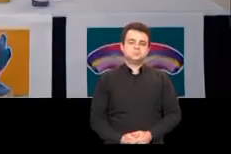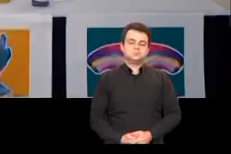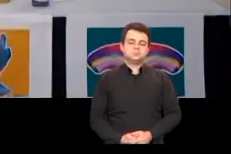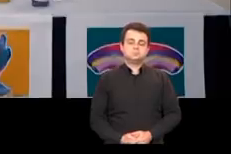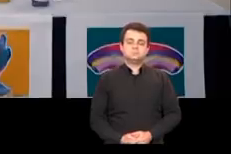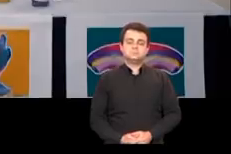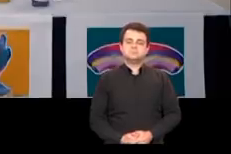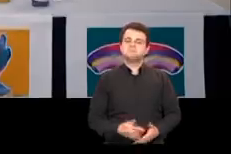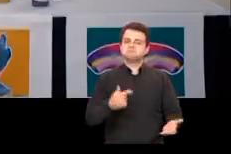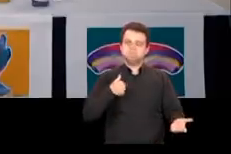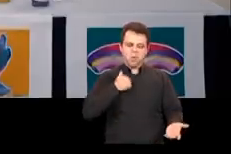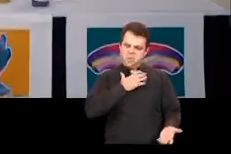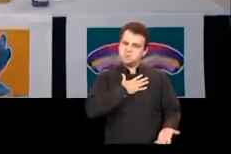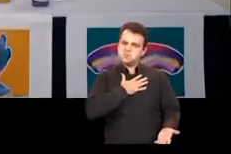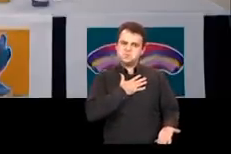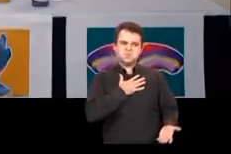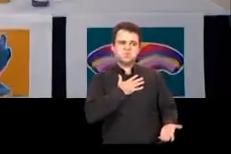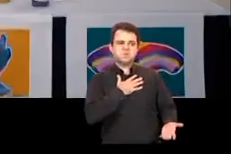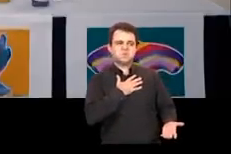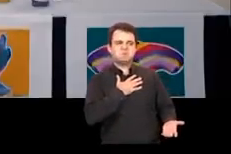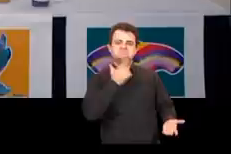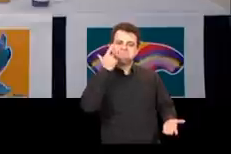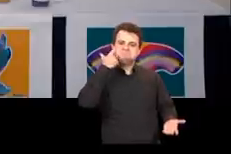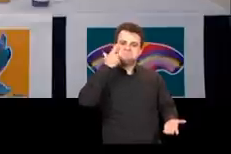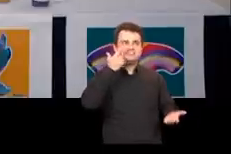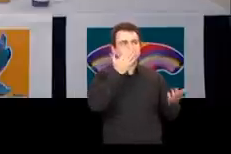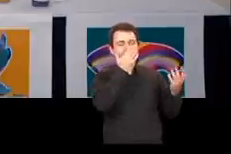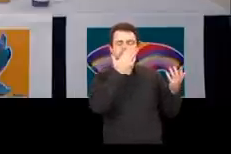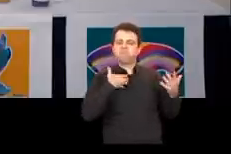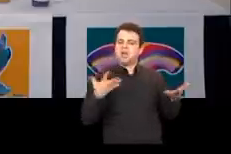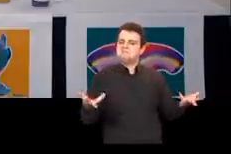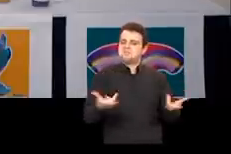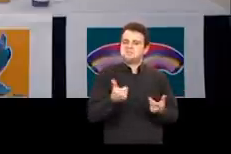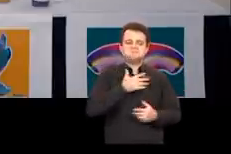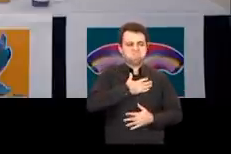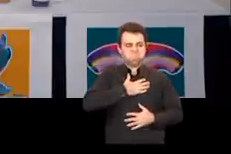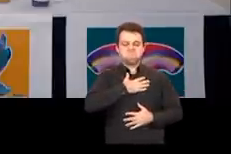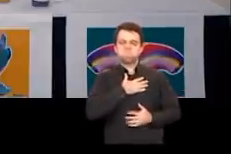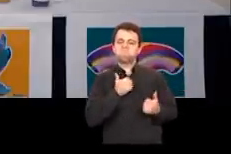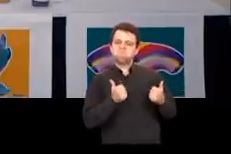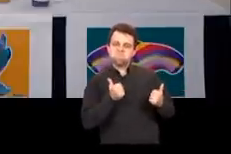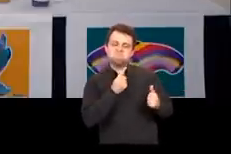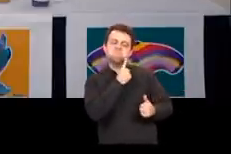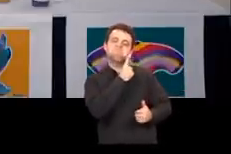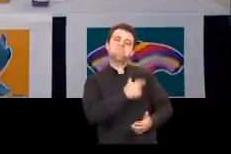Olha só, gostei de fazer isso aqui, ficou maravilhoso. Olha o efeito que está dando.